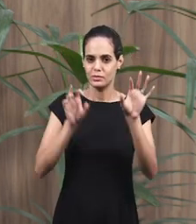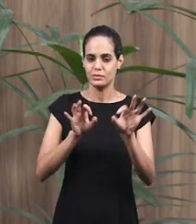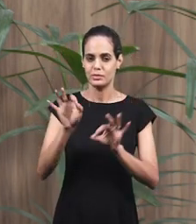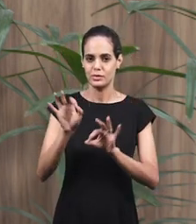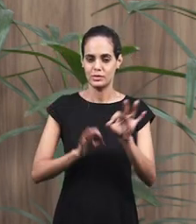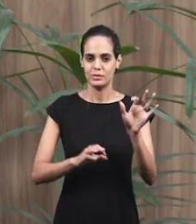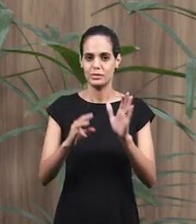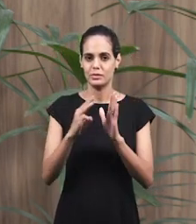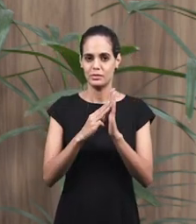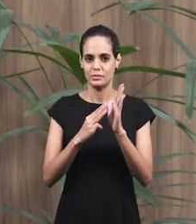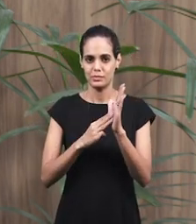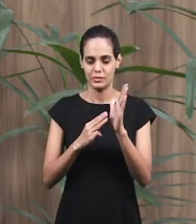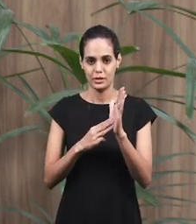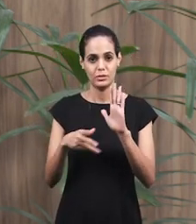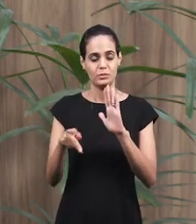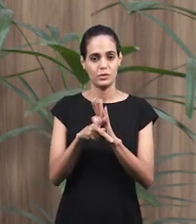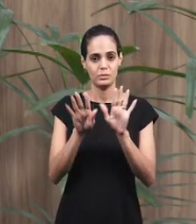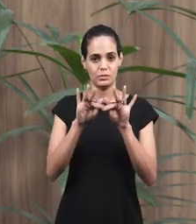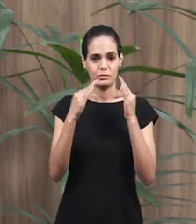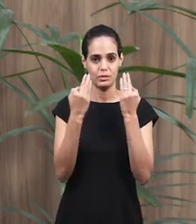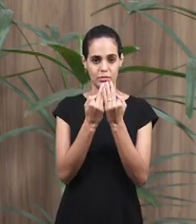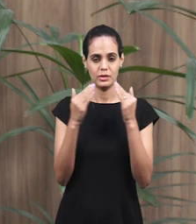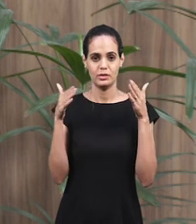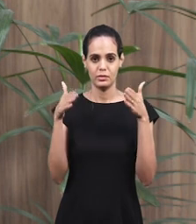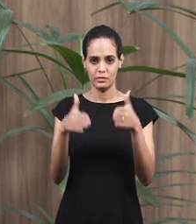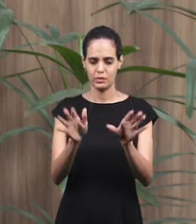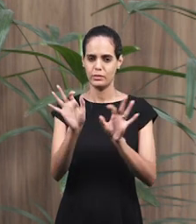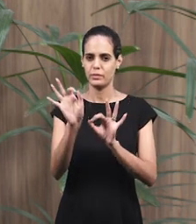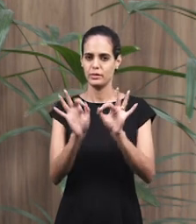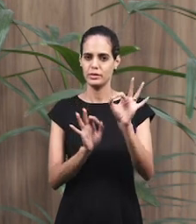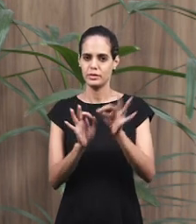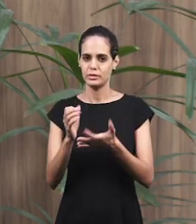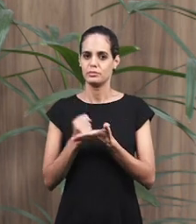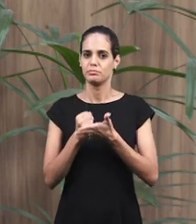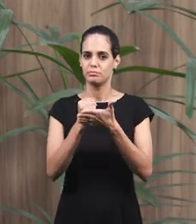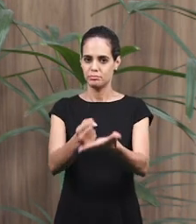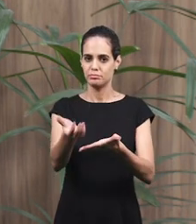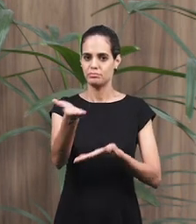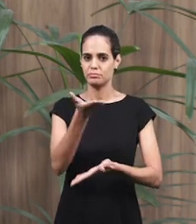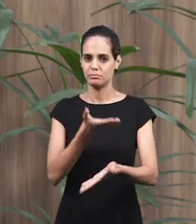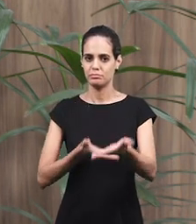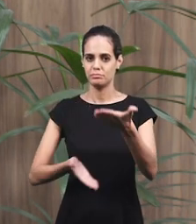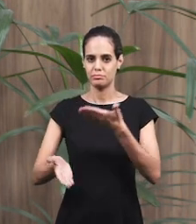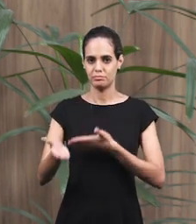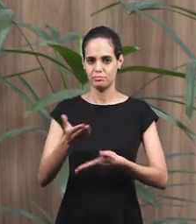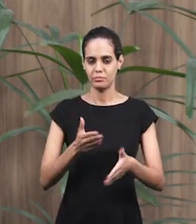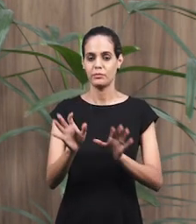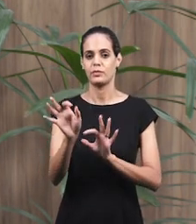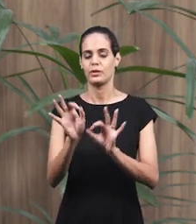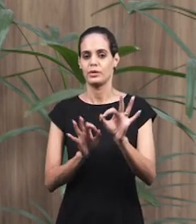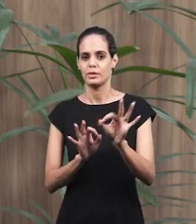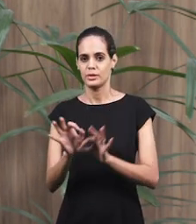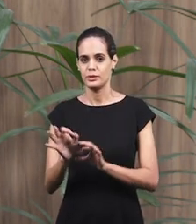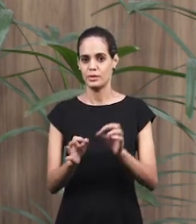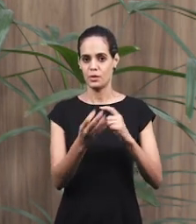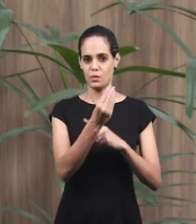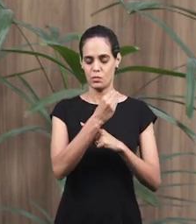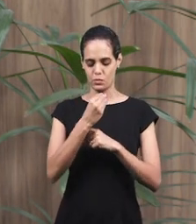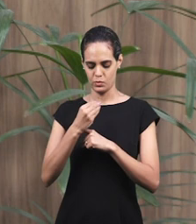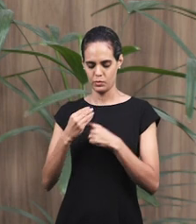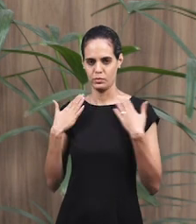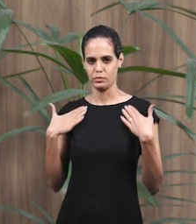temas Organização e Método para as Famílias, Organização de Rotinas Colaborativas, Organização dos